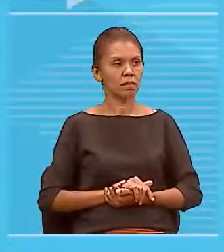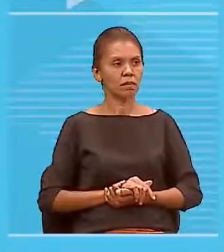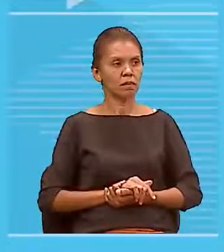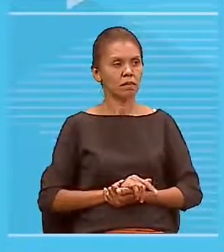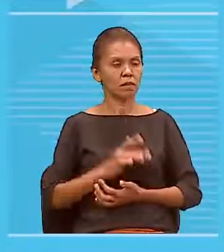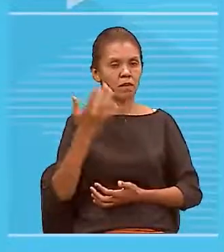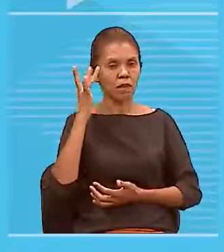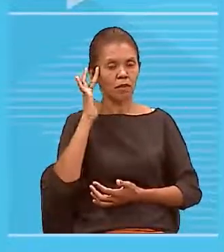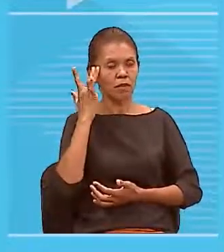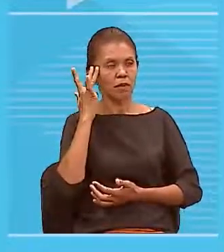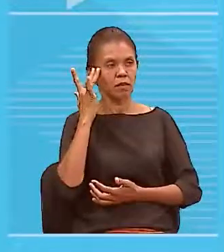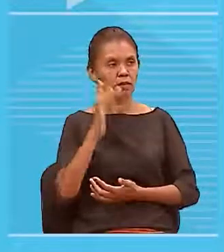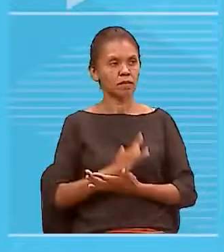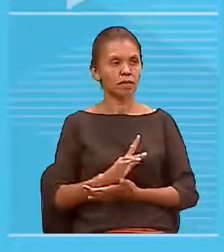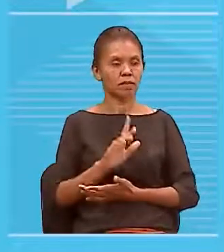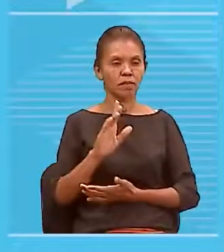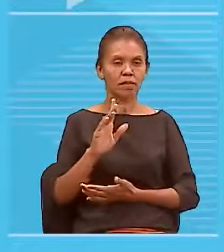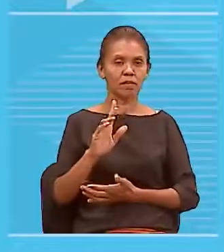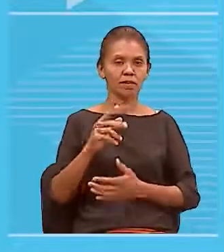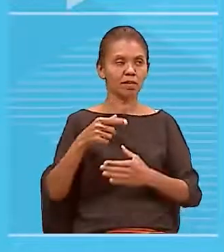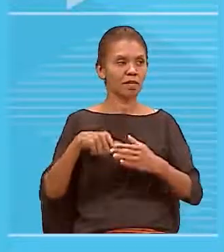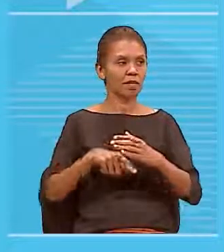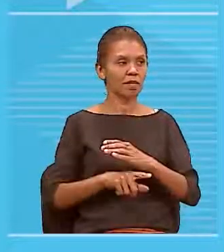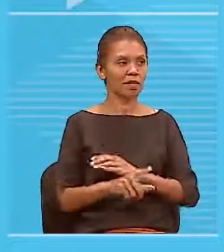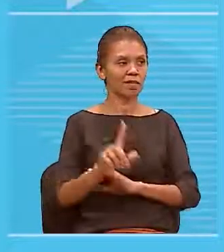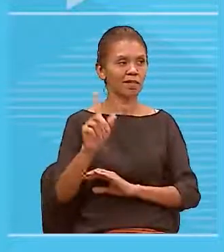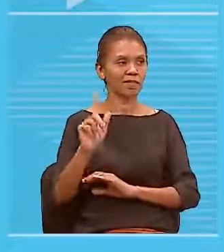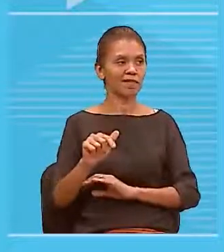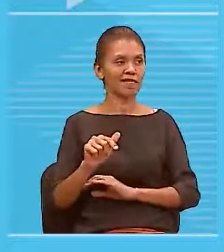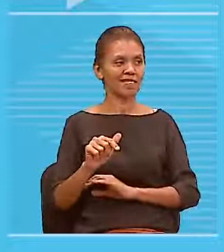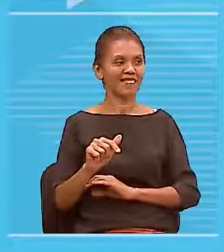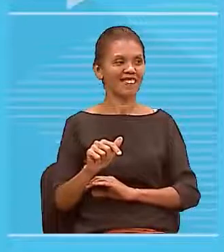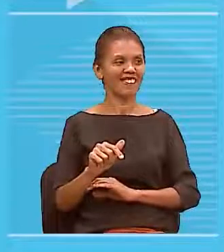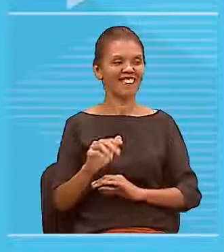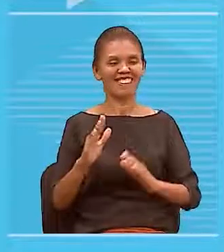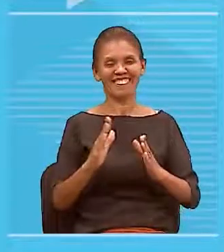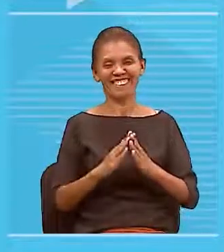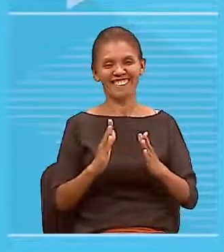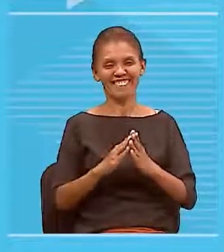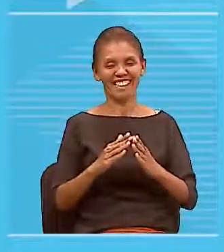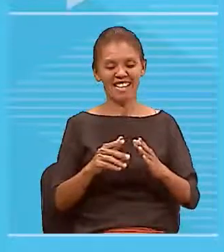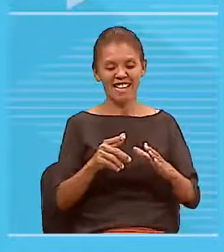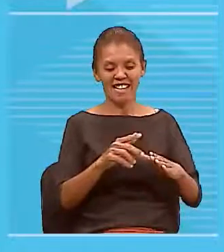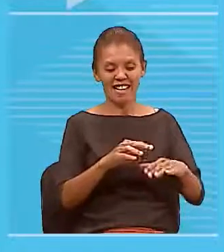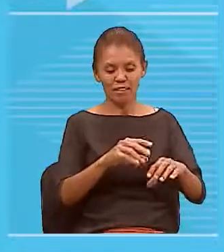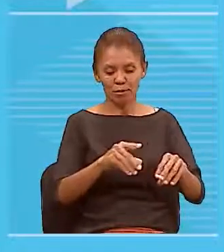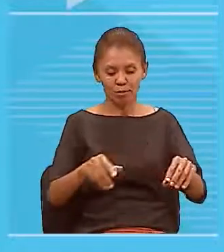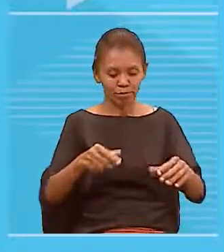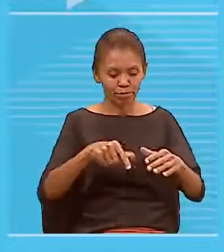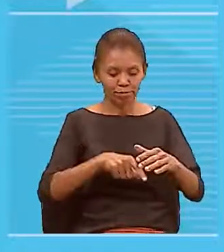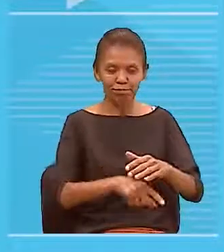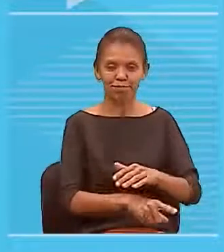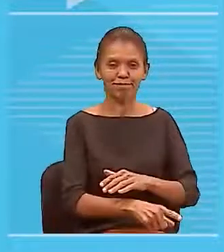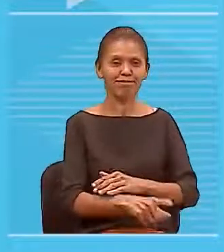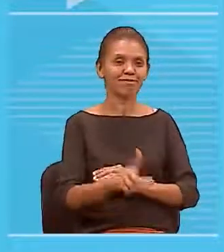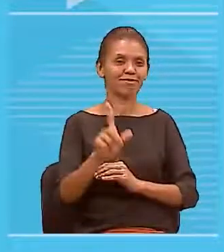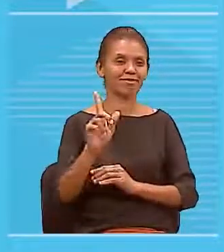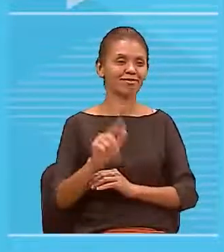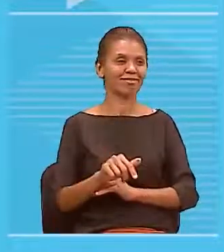olhada. Então, um peba, minha gente, o endereço dele é num buraco no chão, vai ter que caçar. Não é assim fácil, né?